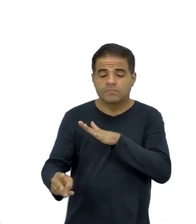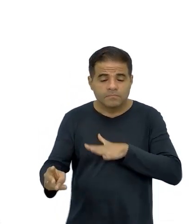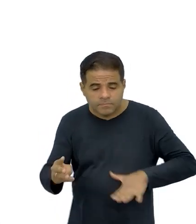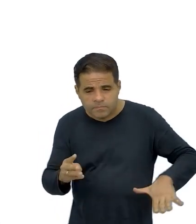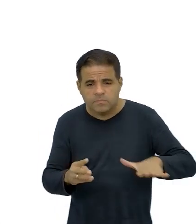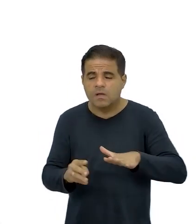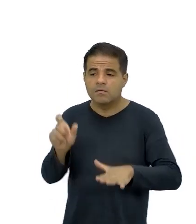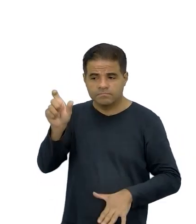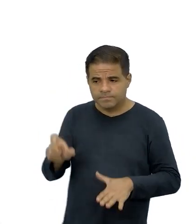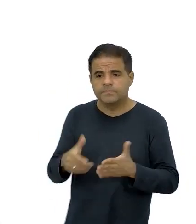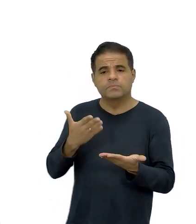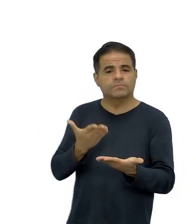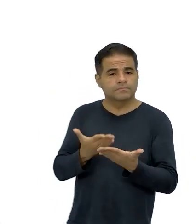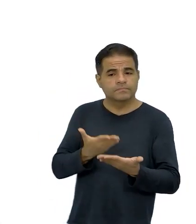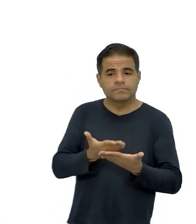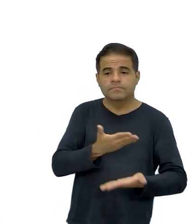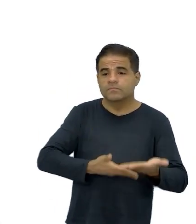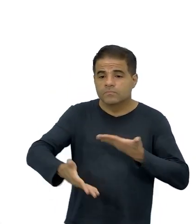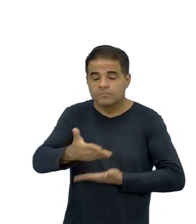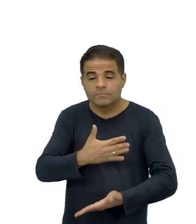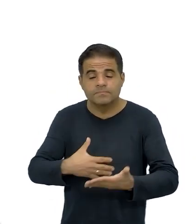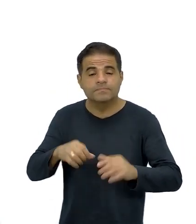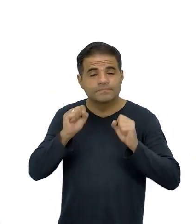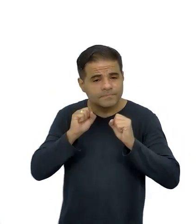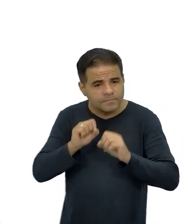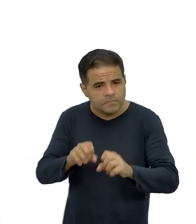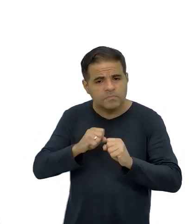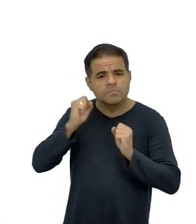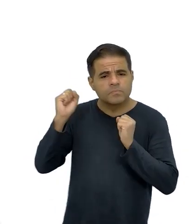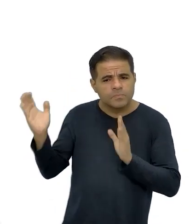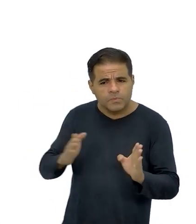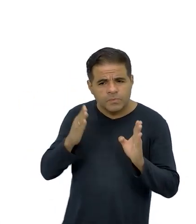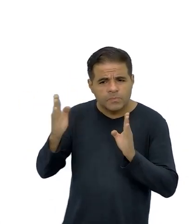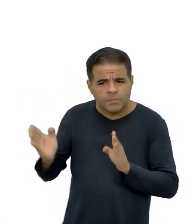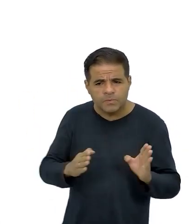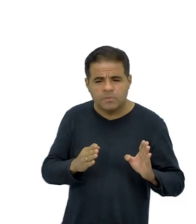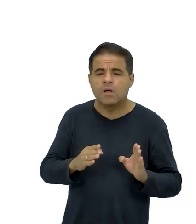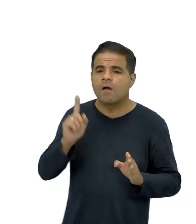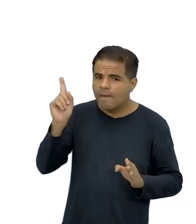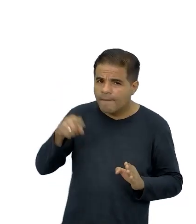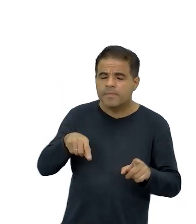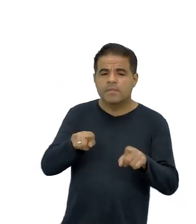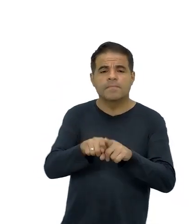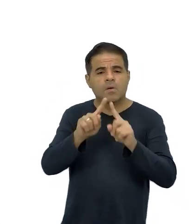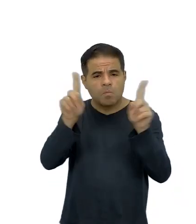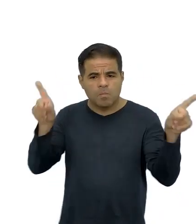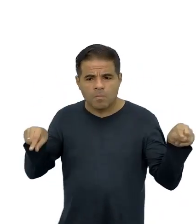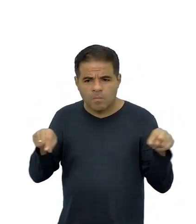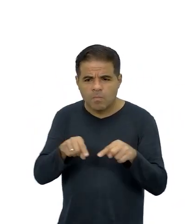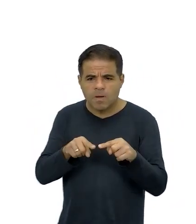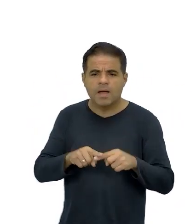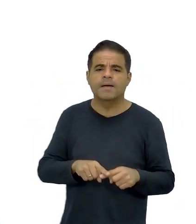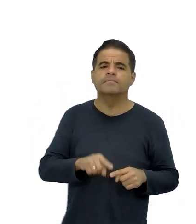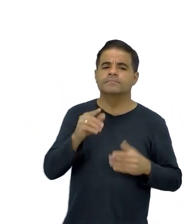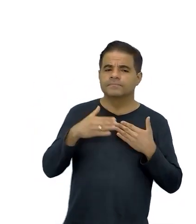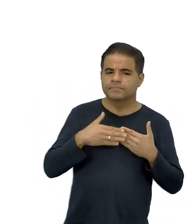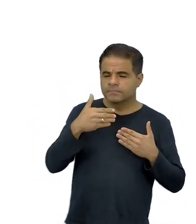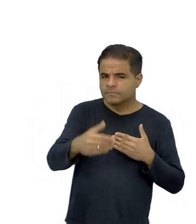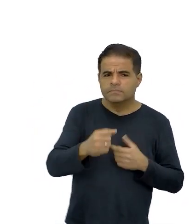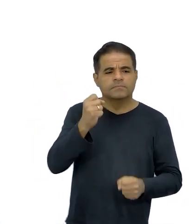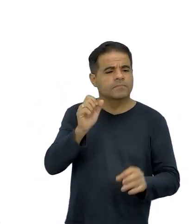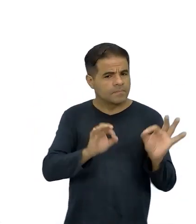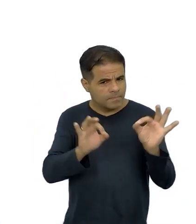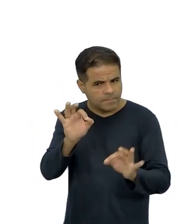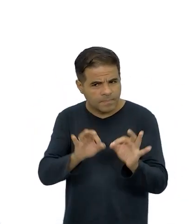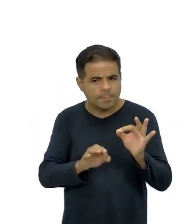prevê-se que os estudantes compartilhem suas produções, bem como que o quadro item E seja